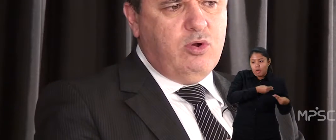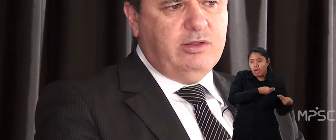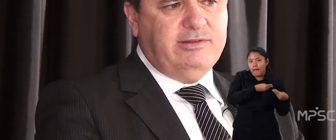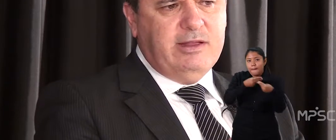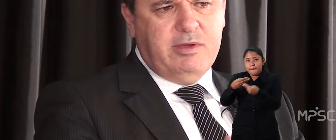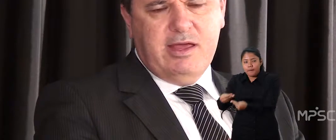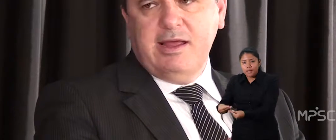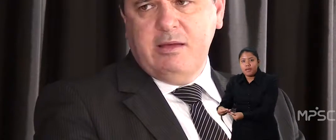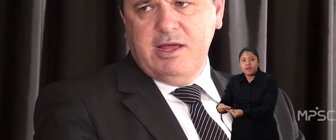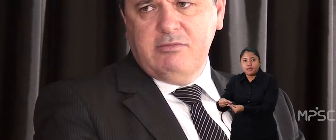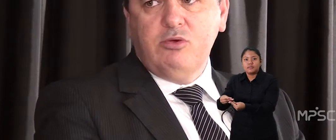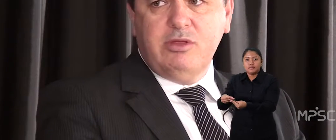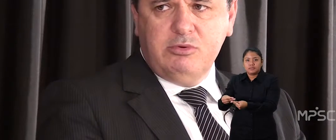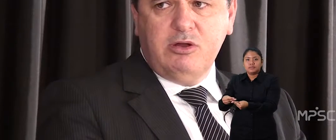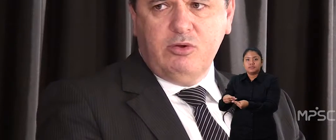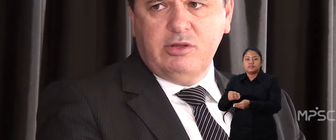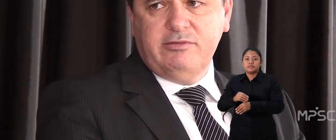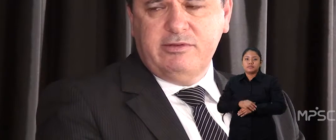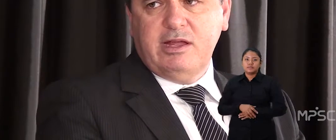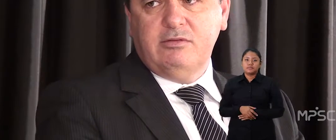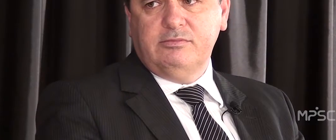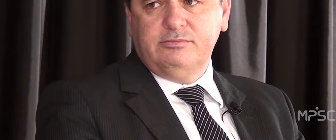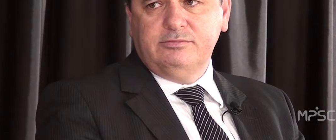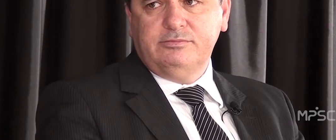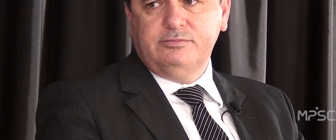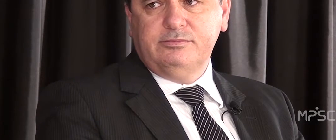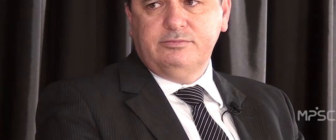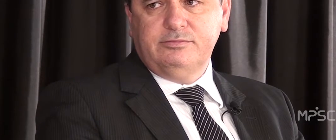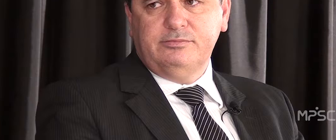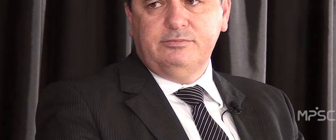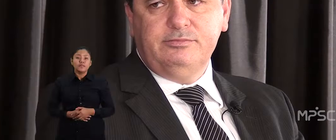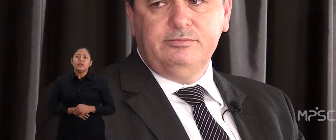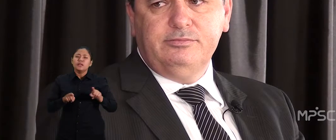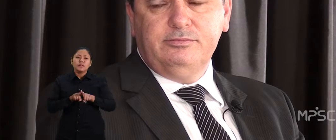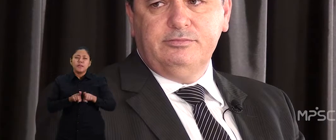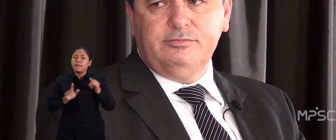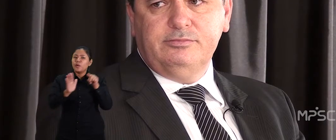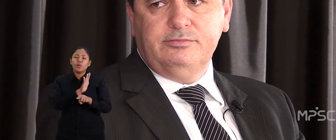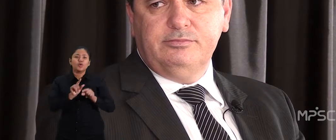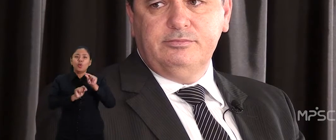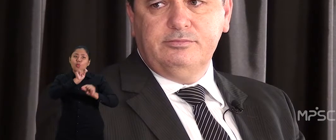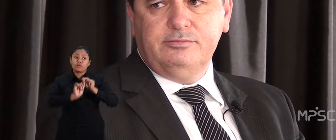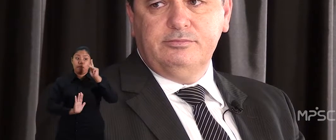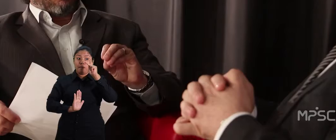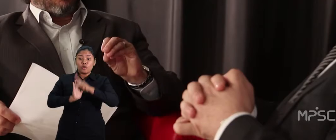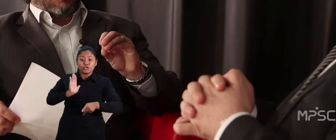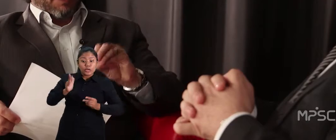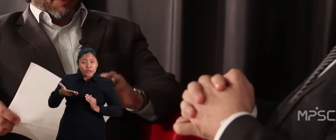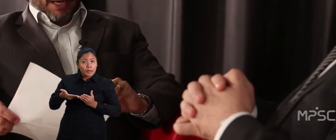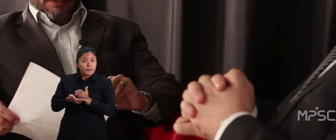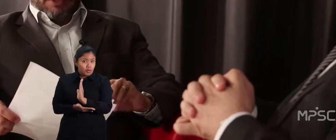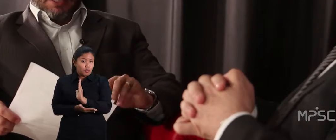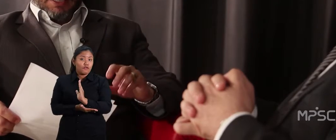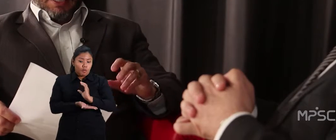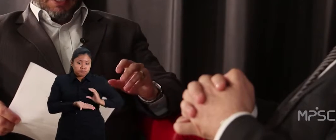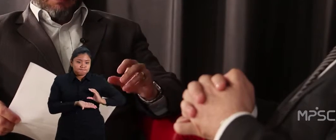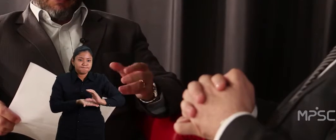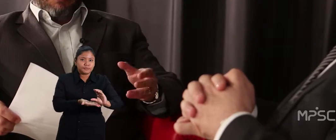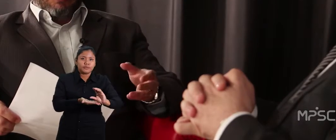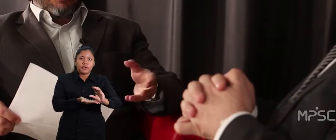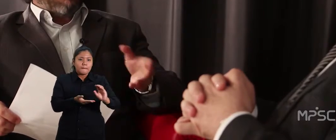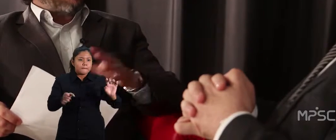prestação de contas também é encaminhada ao Tribunal de Contas do Estado. E o que ocorre se um projeto contemplado